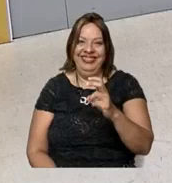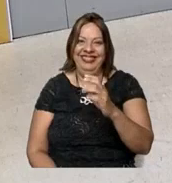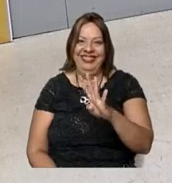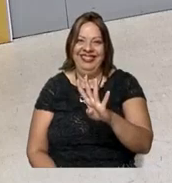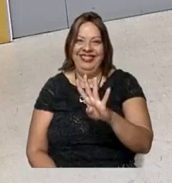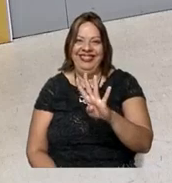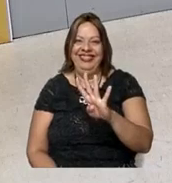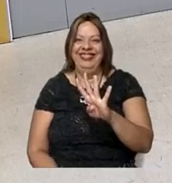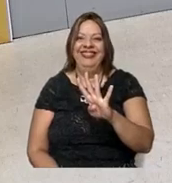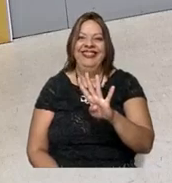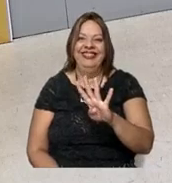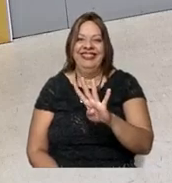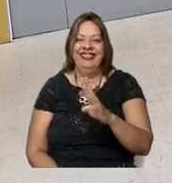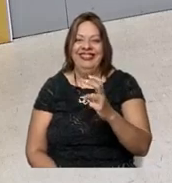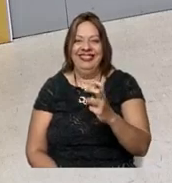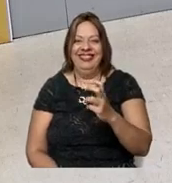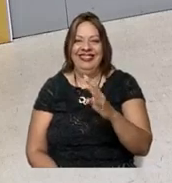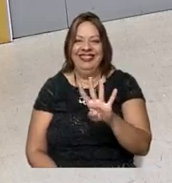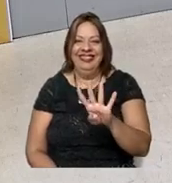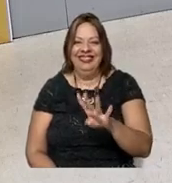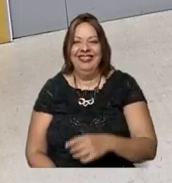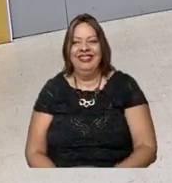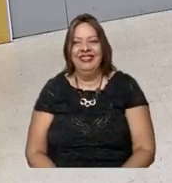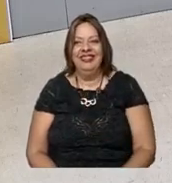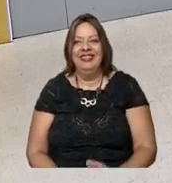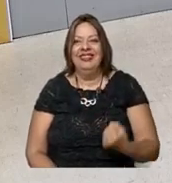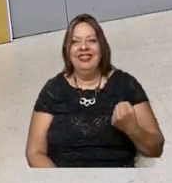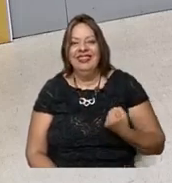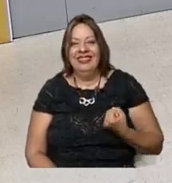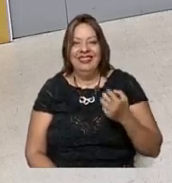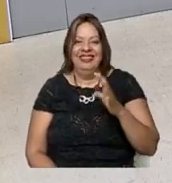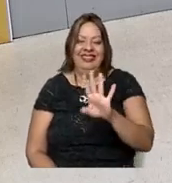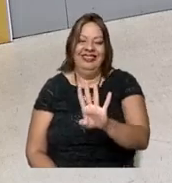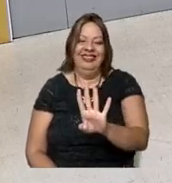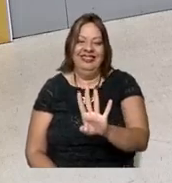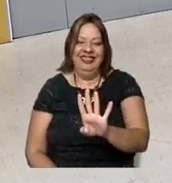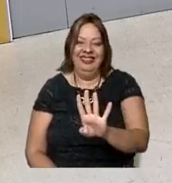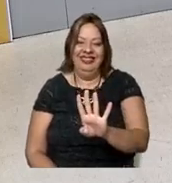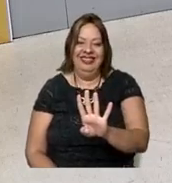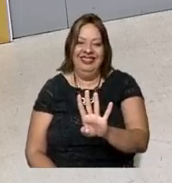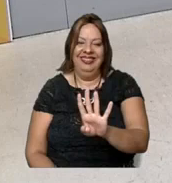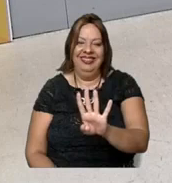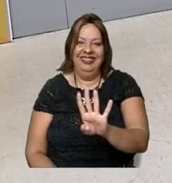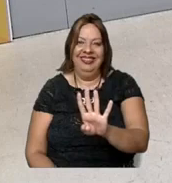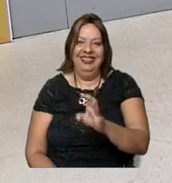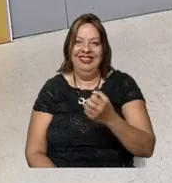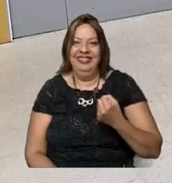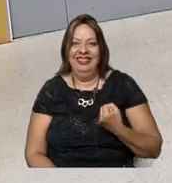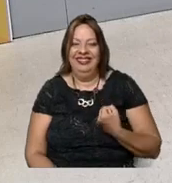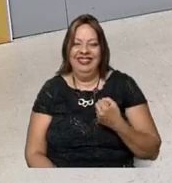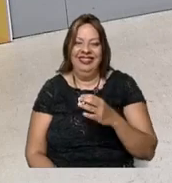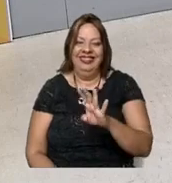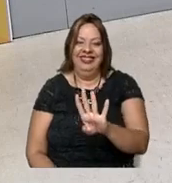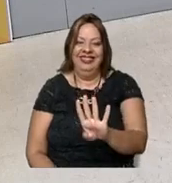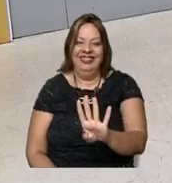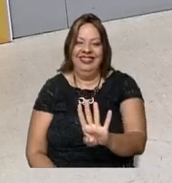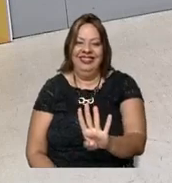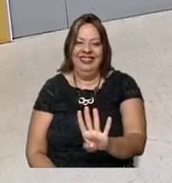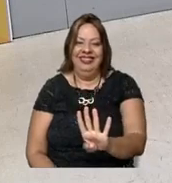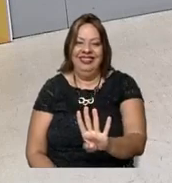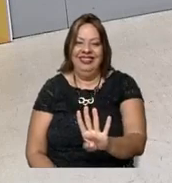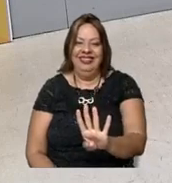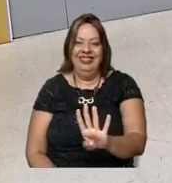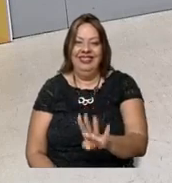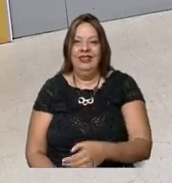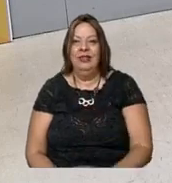54, 54, marcou. Então marca número 4. 4, 4 é a bolinha